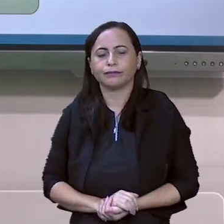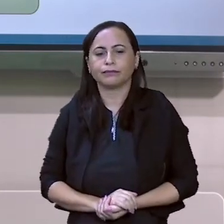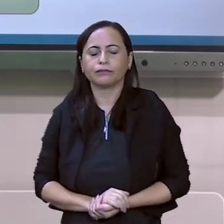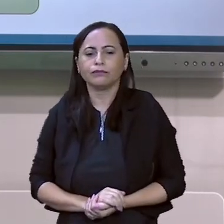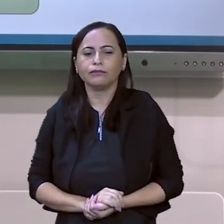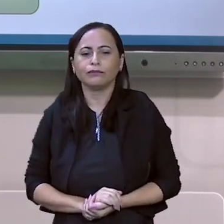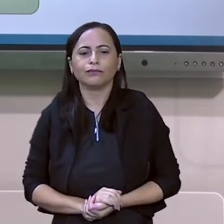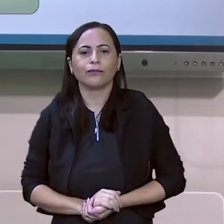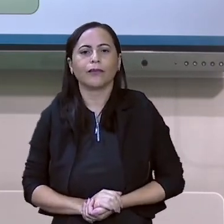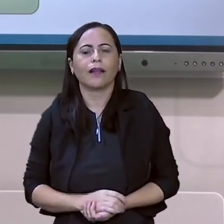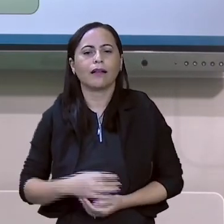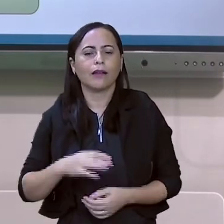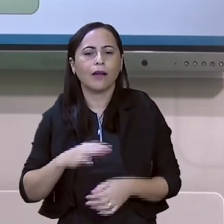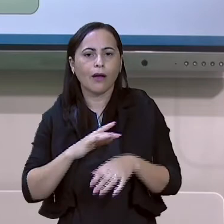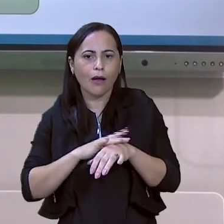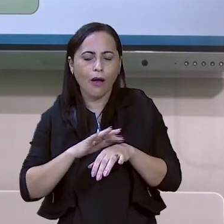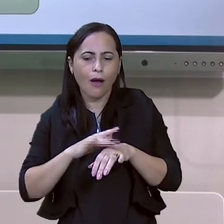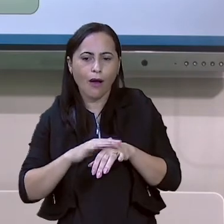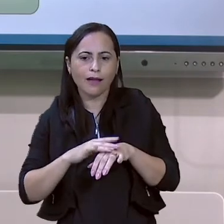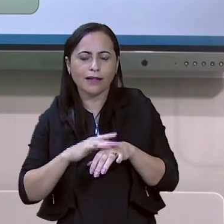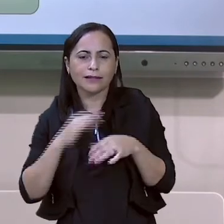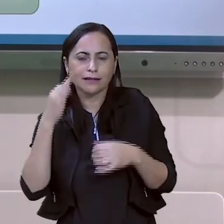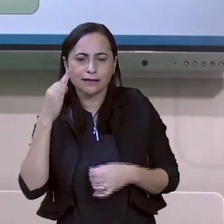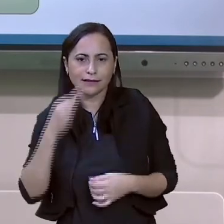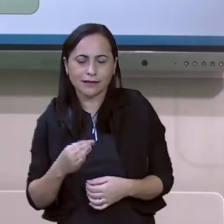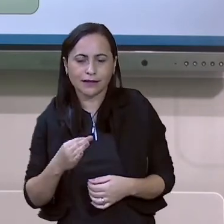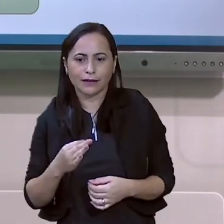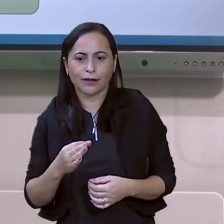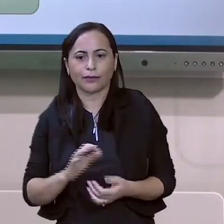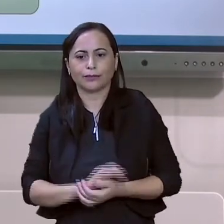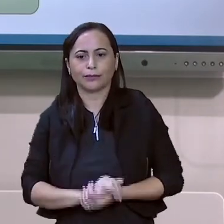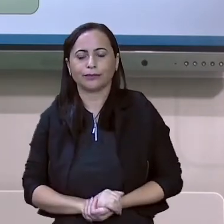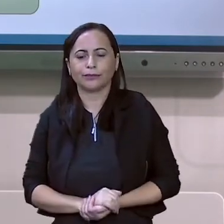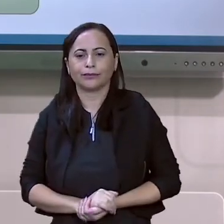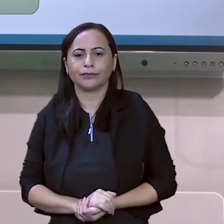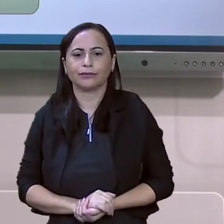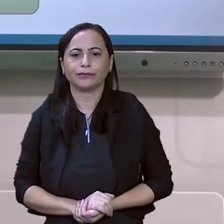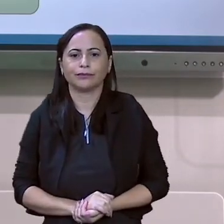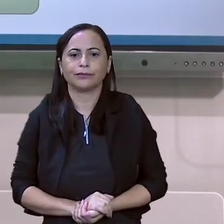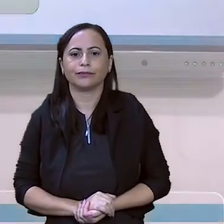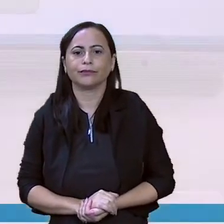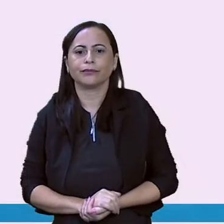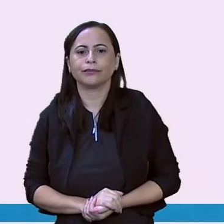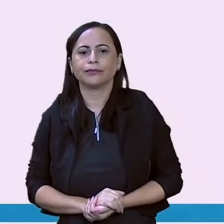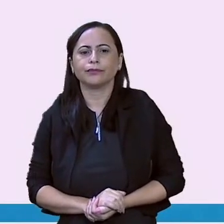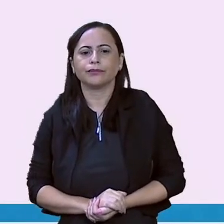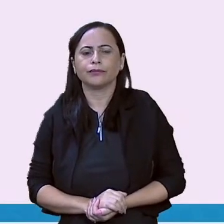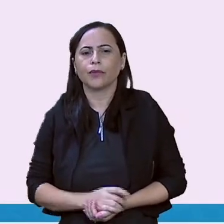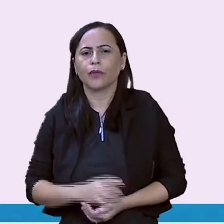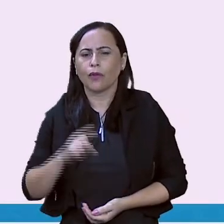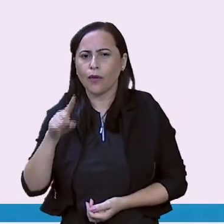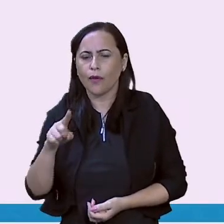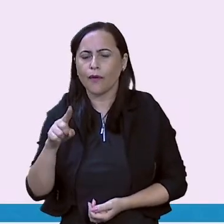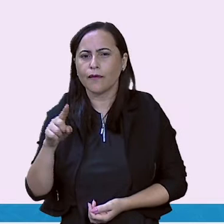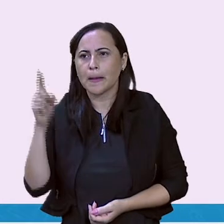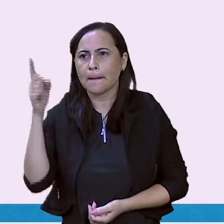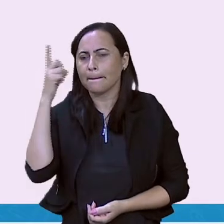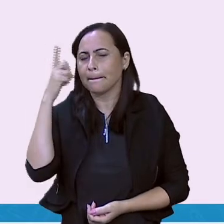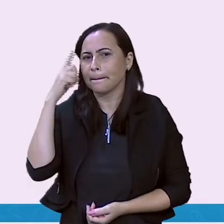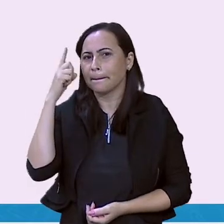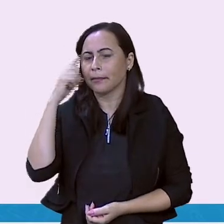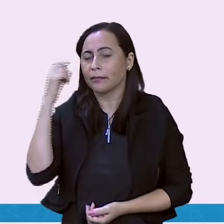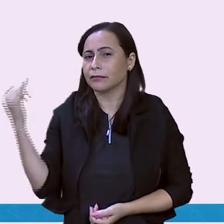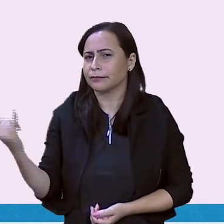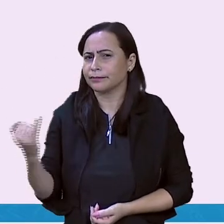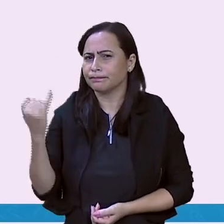para fazer todo o tratamento certinho. Agora vamos seguir. Você acha importante